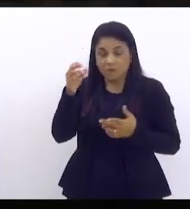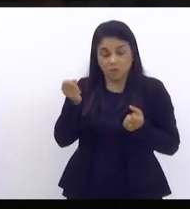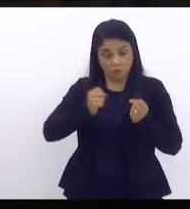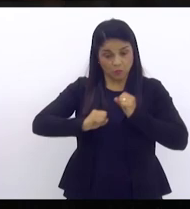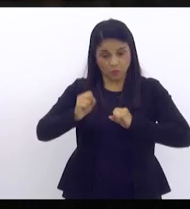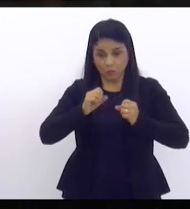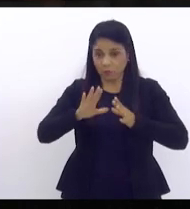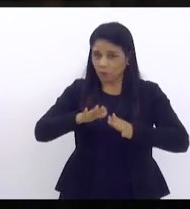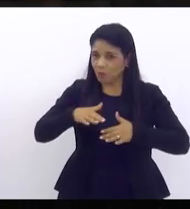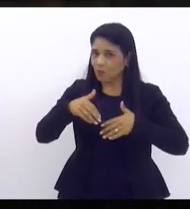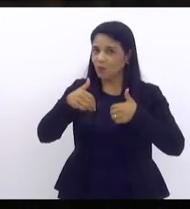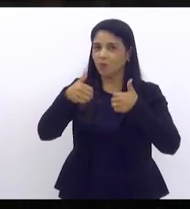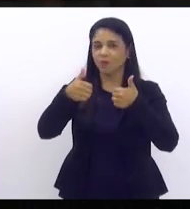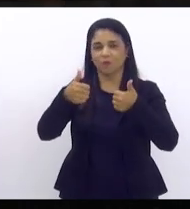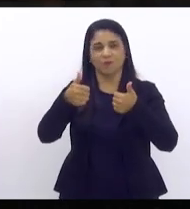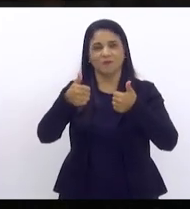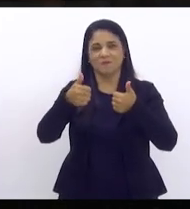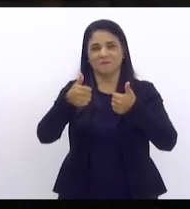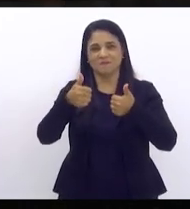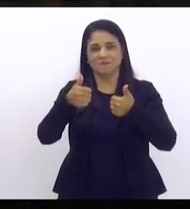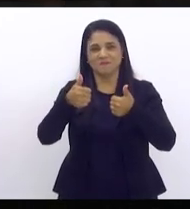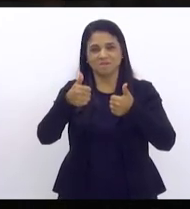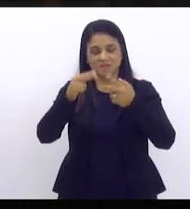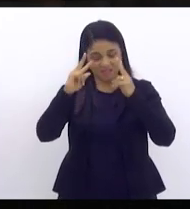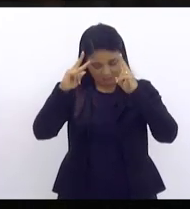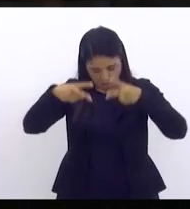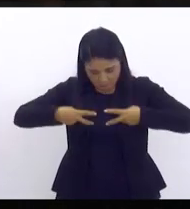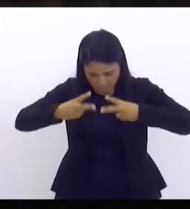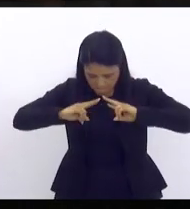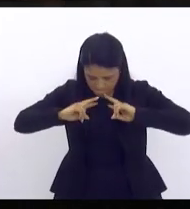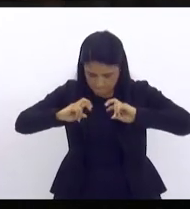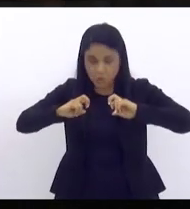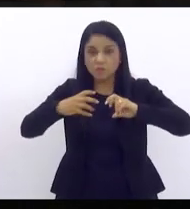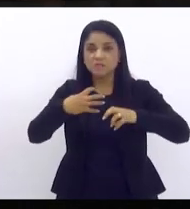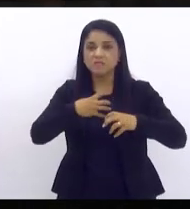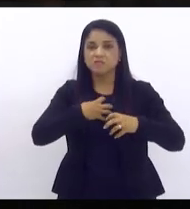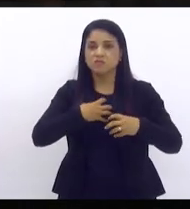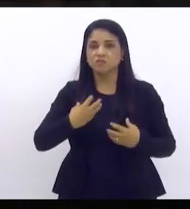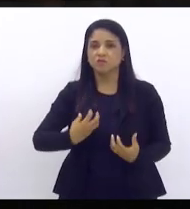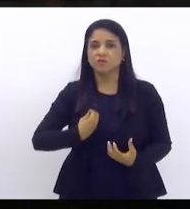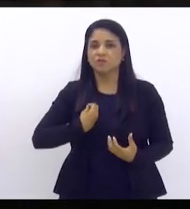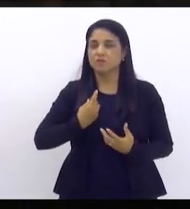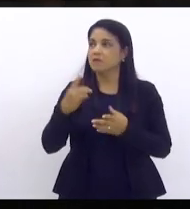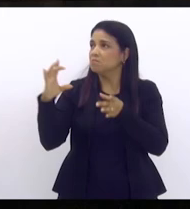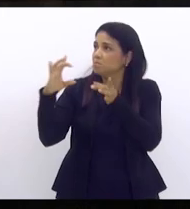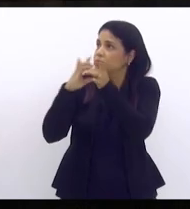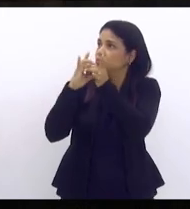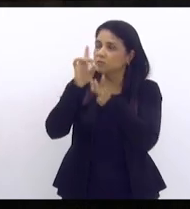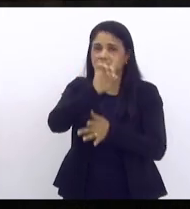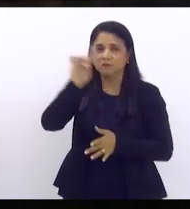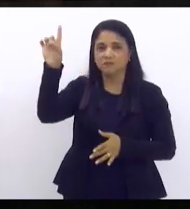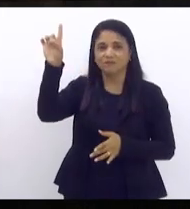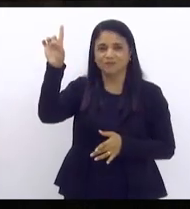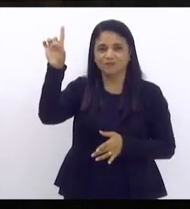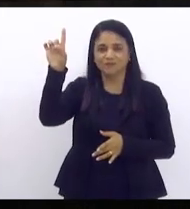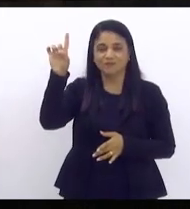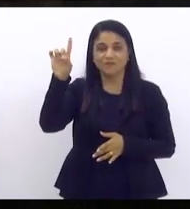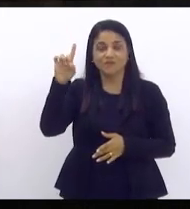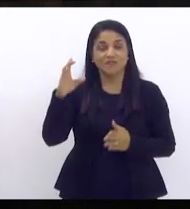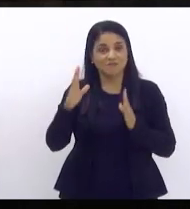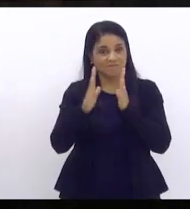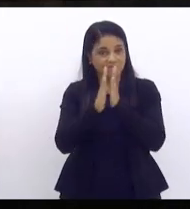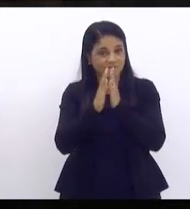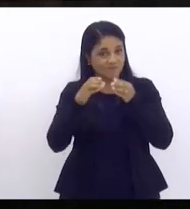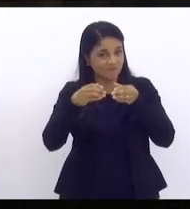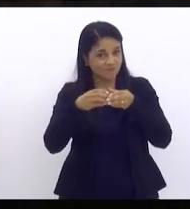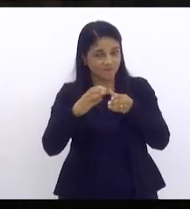existenciais, identificando o próprio sentido de suas vidas em Deus. A Renovação Carismática